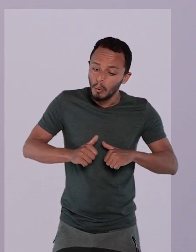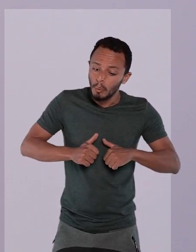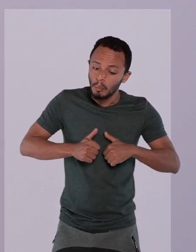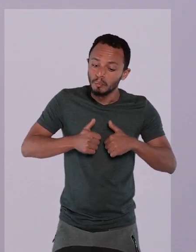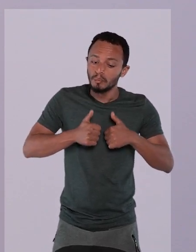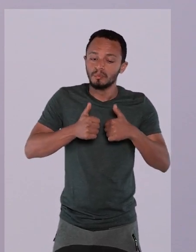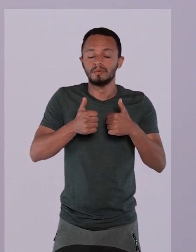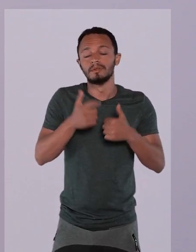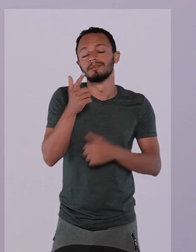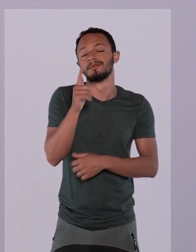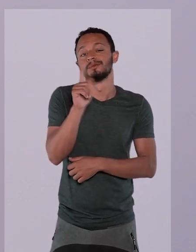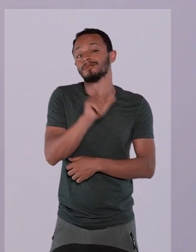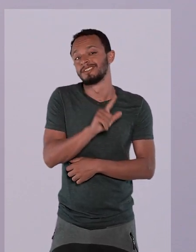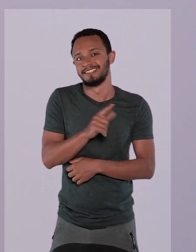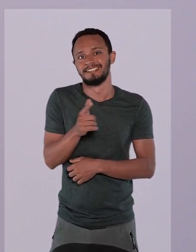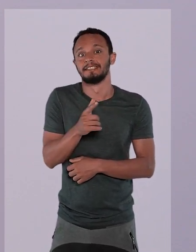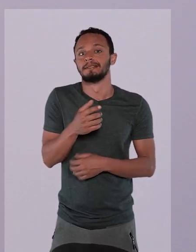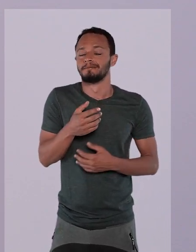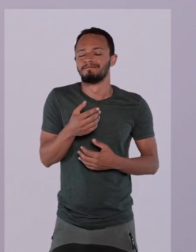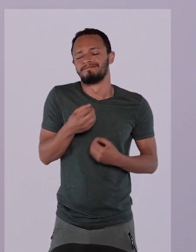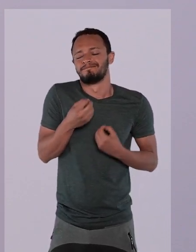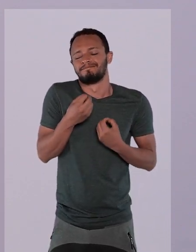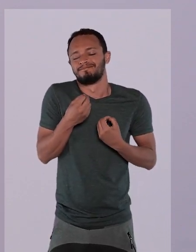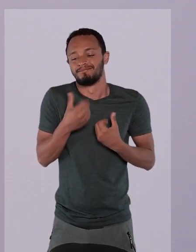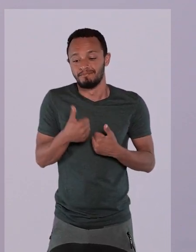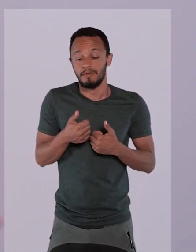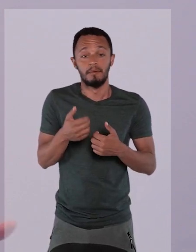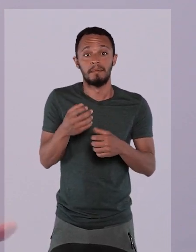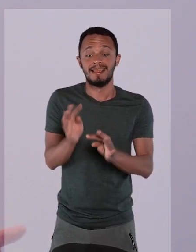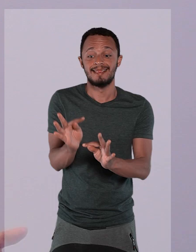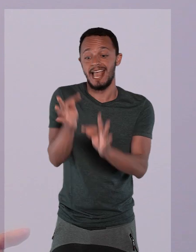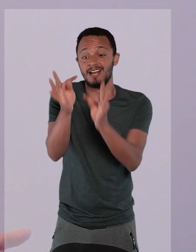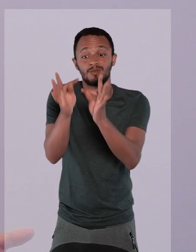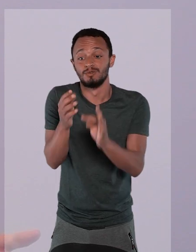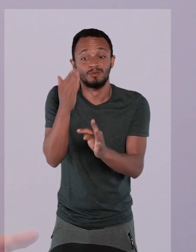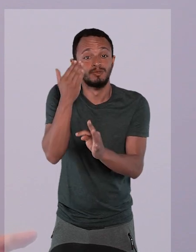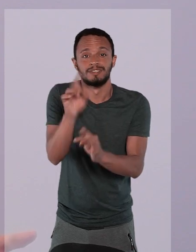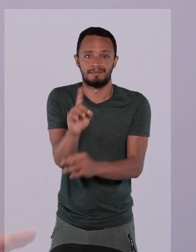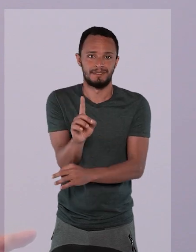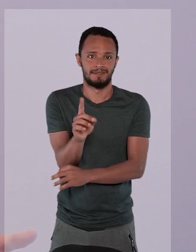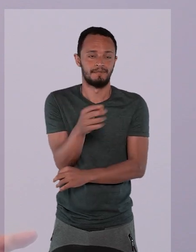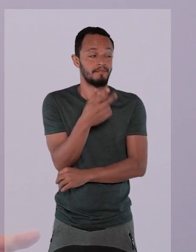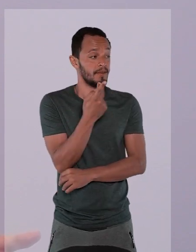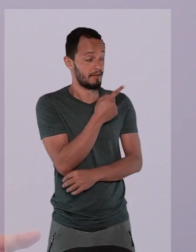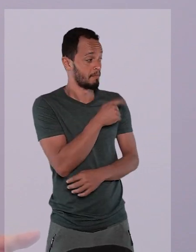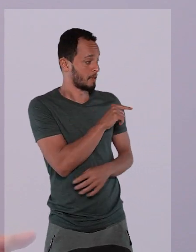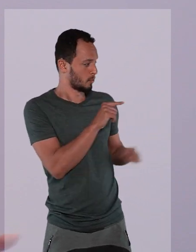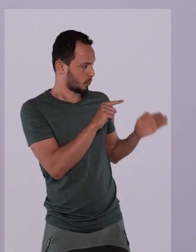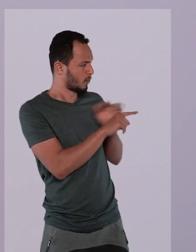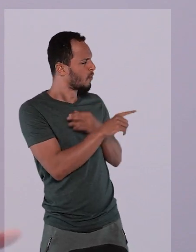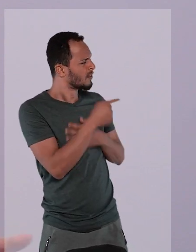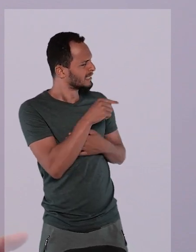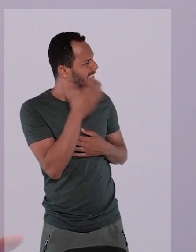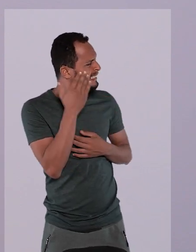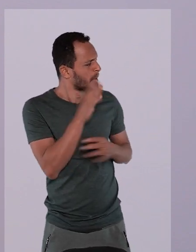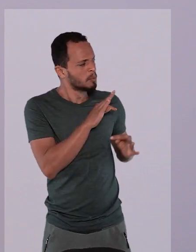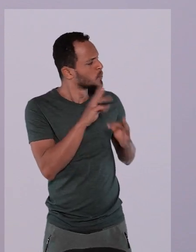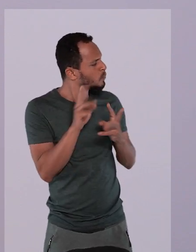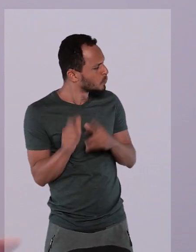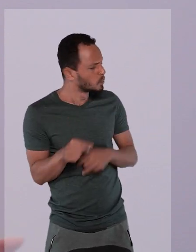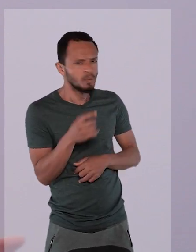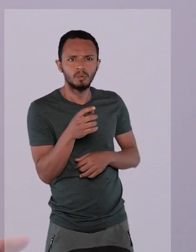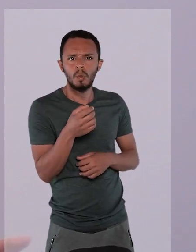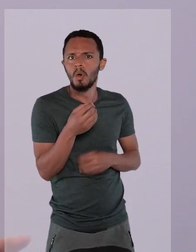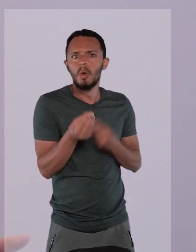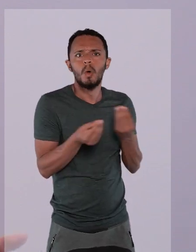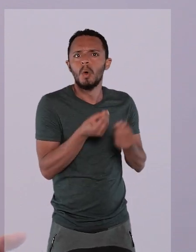né, modestamente. E aí ele falou, Margarete, você sabe tudo desse negócio, você está chegando de Brasília,